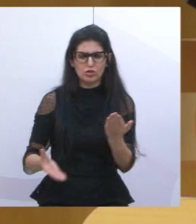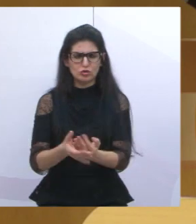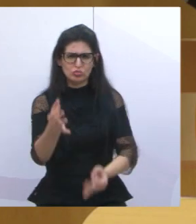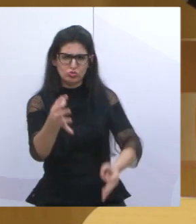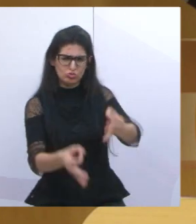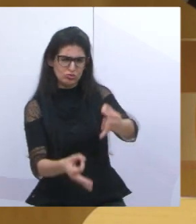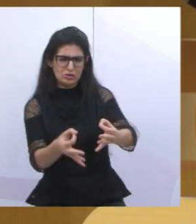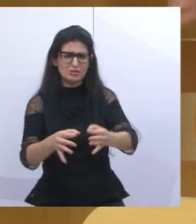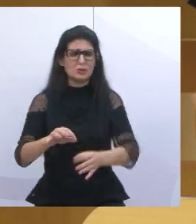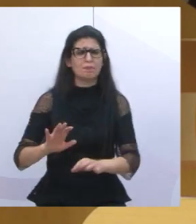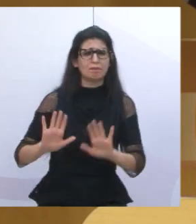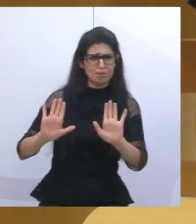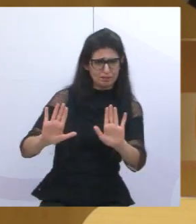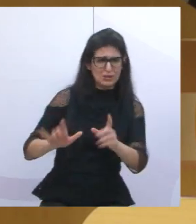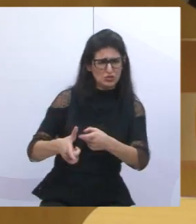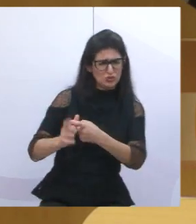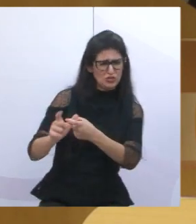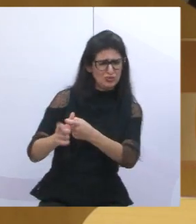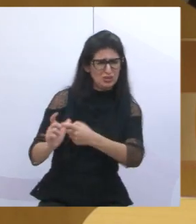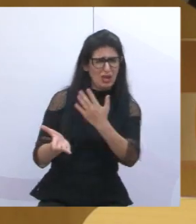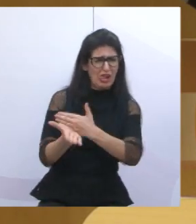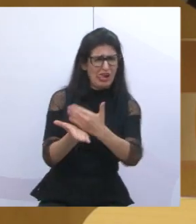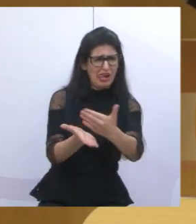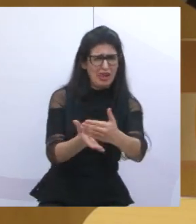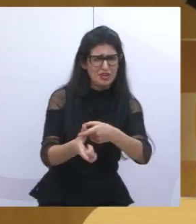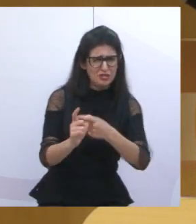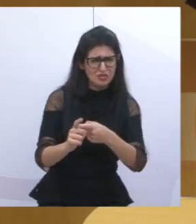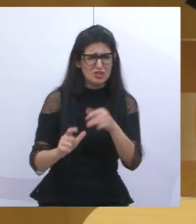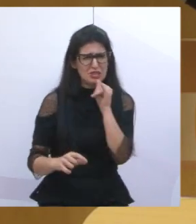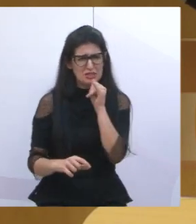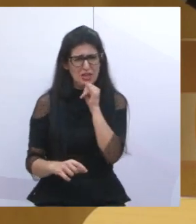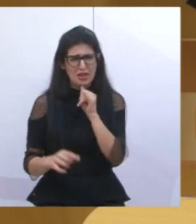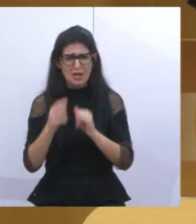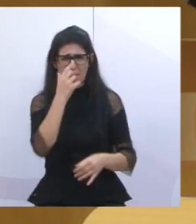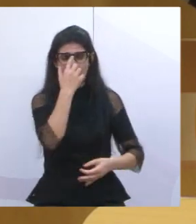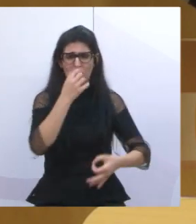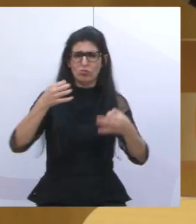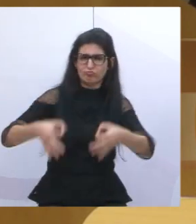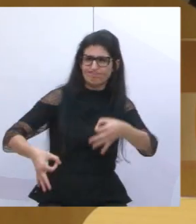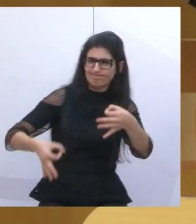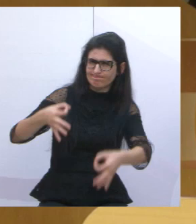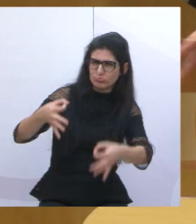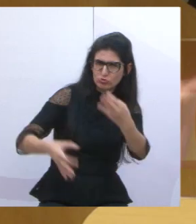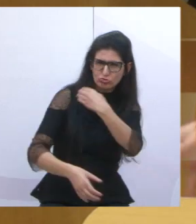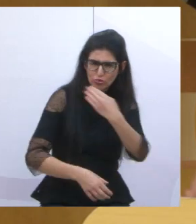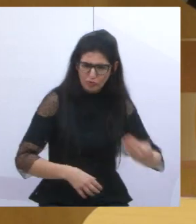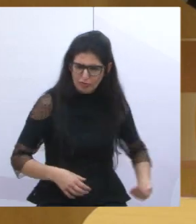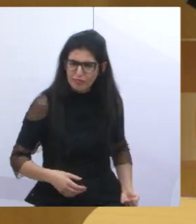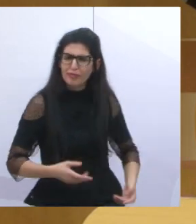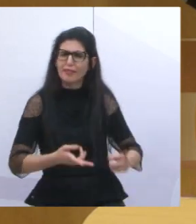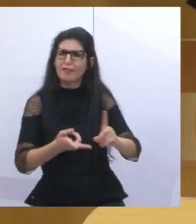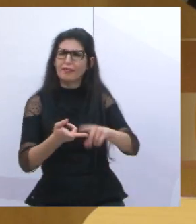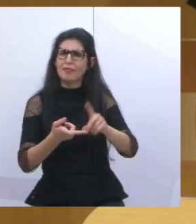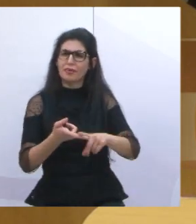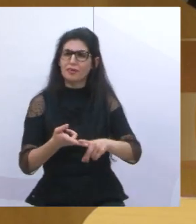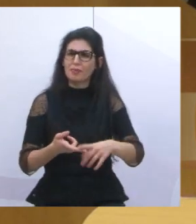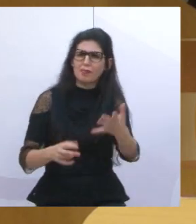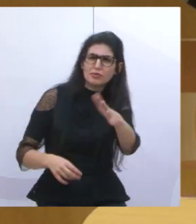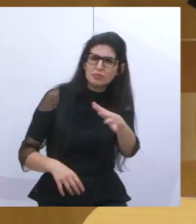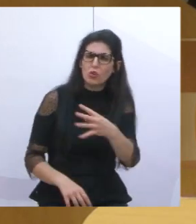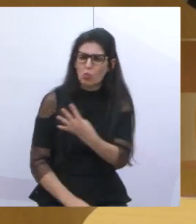esses casos, eles custando custo de Estado, de Procuradoria, custo de judicial, em torno